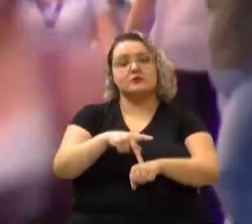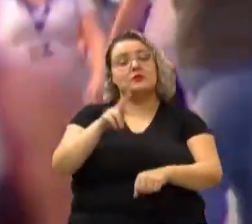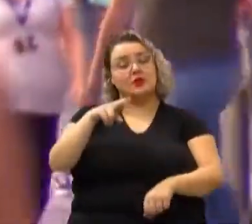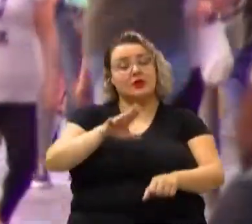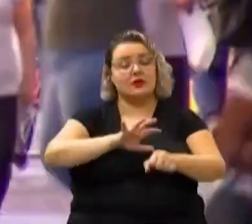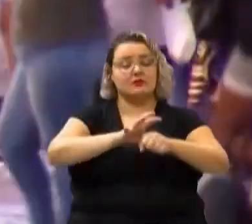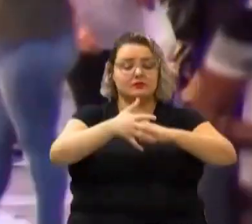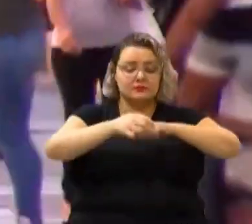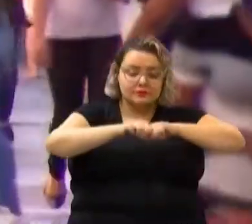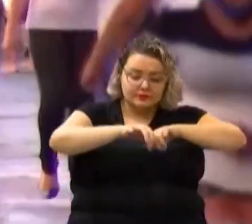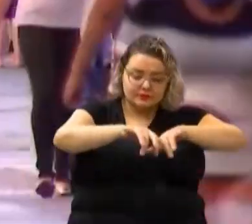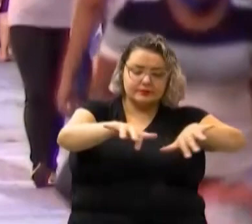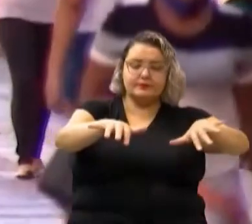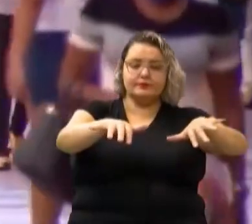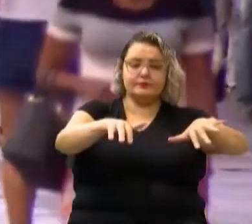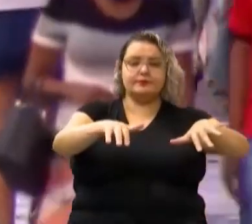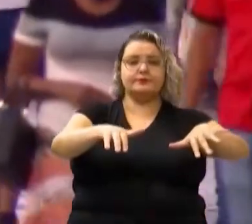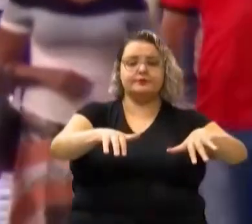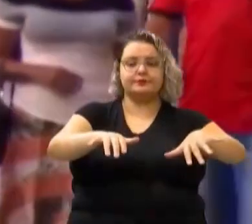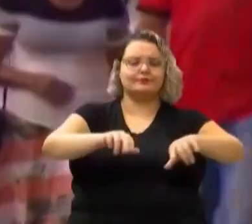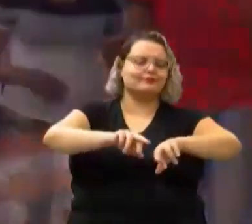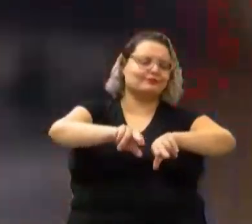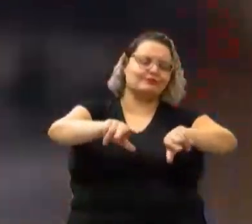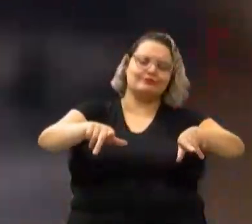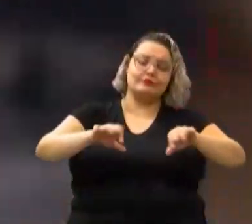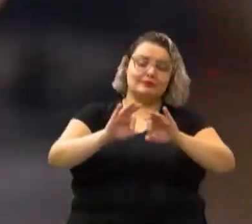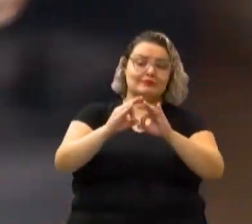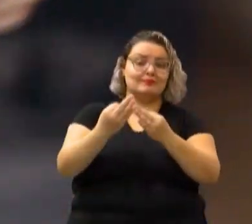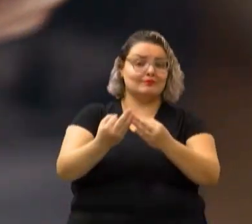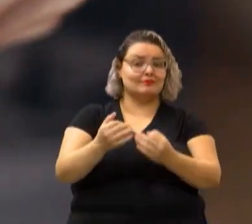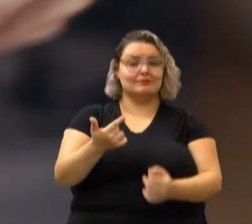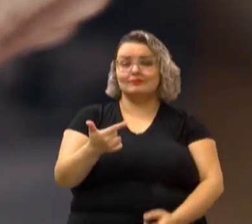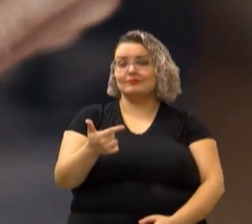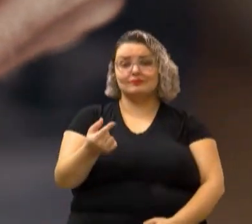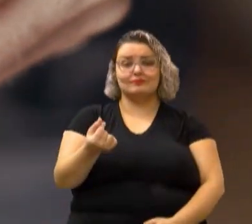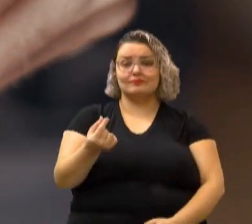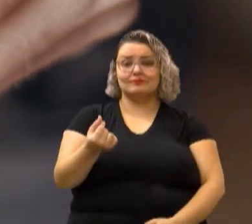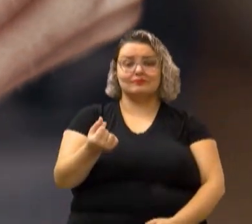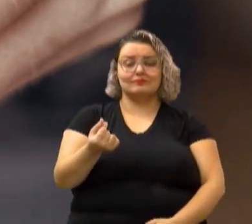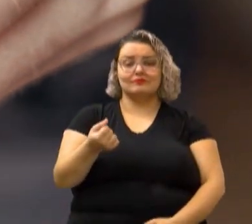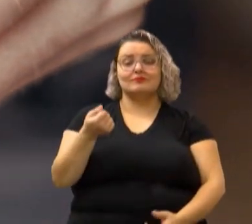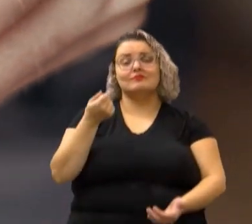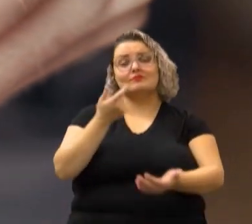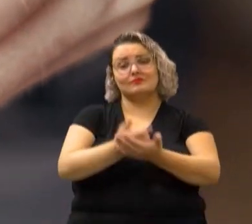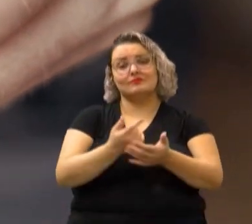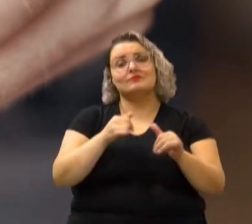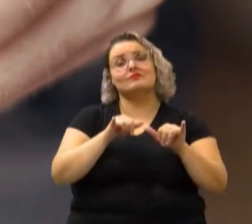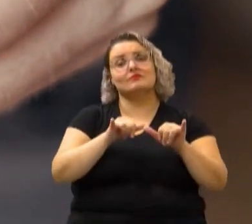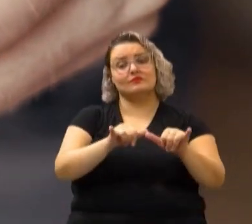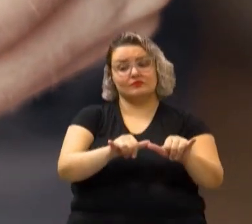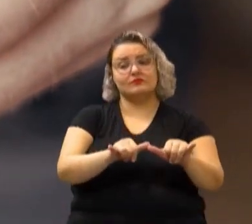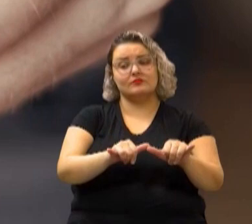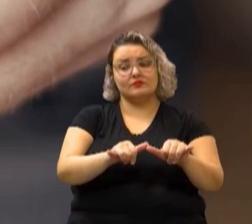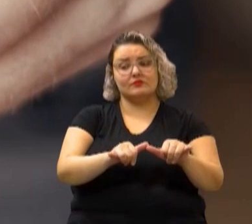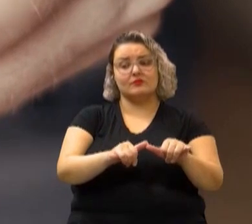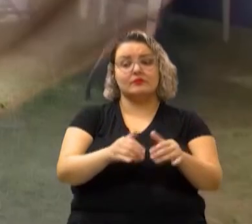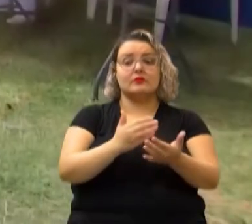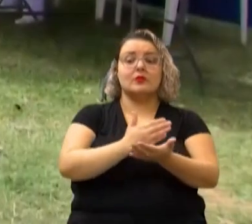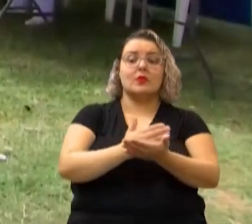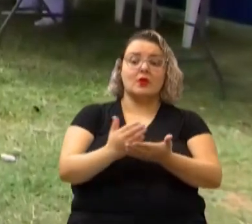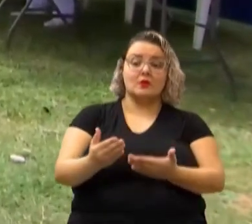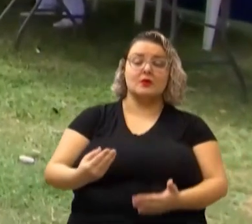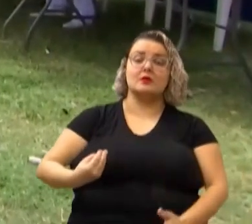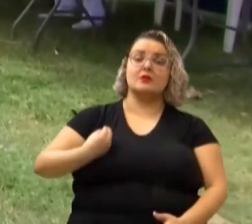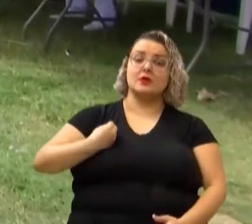país por causa da pandemia Covid-19, muitas famílias se viram sem dinheiro para as compras de